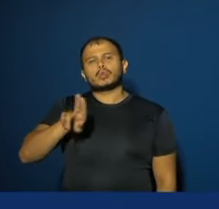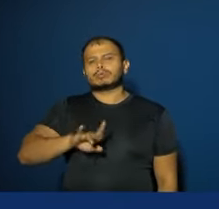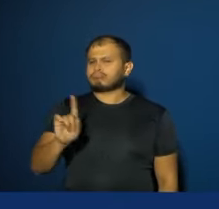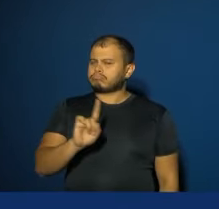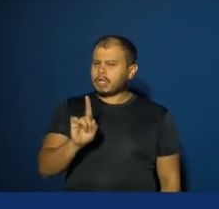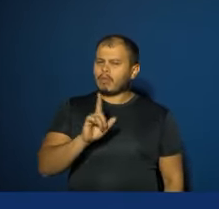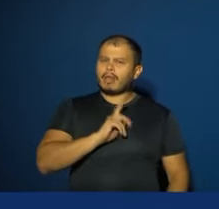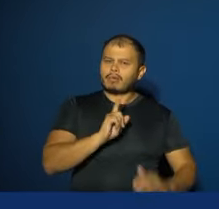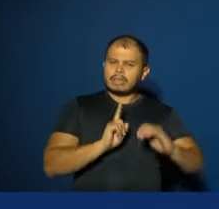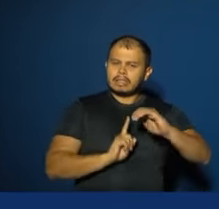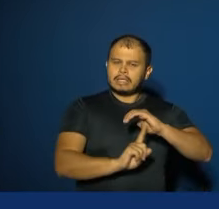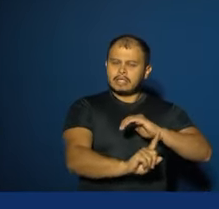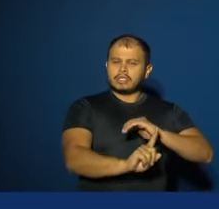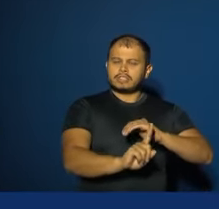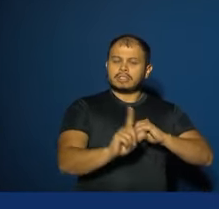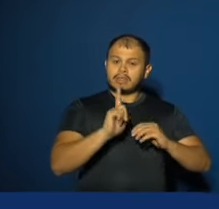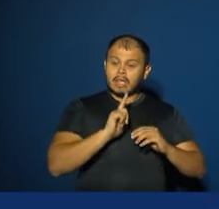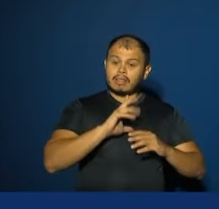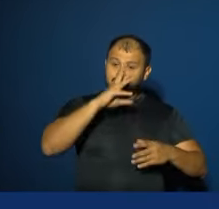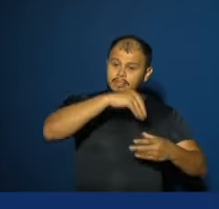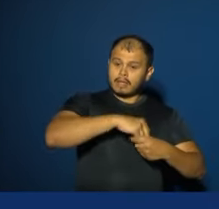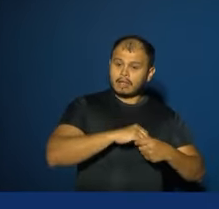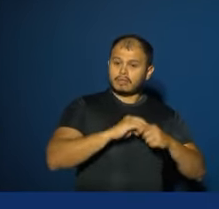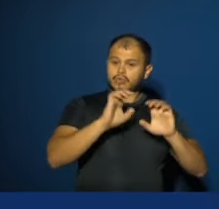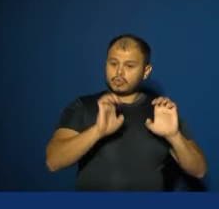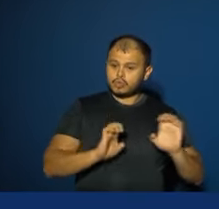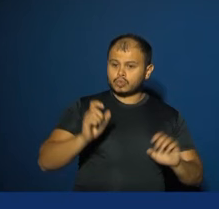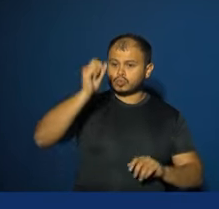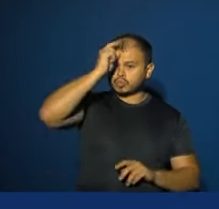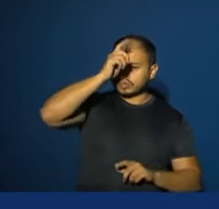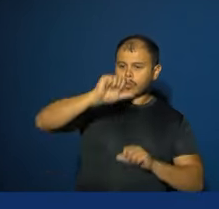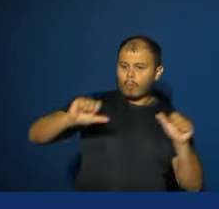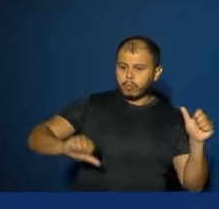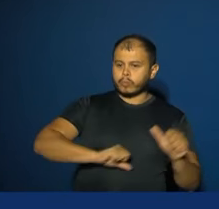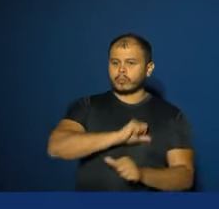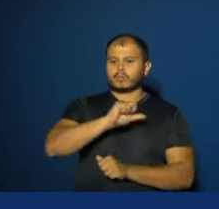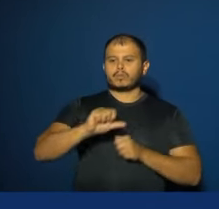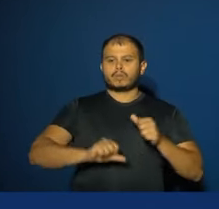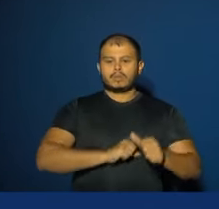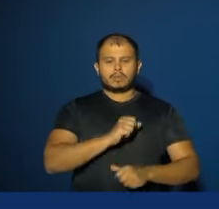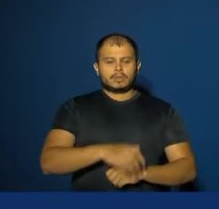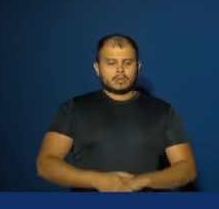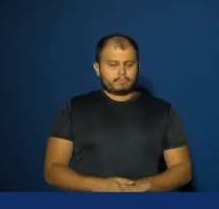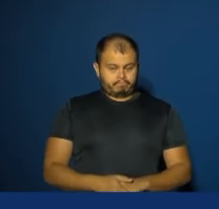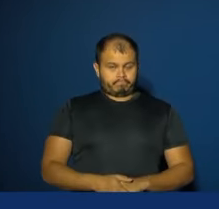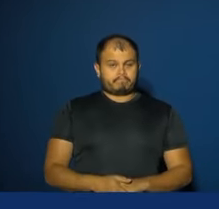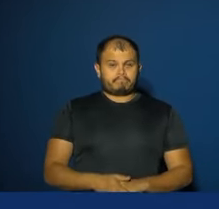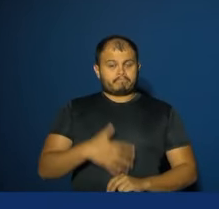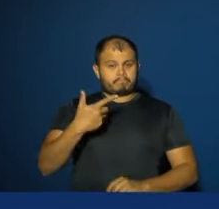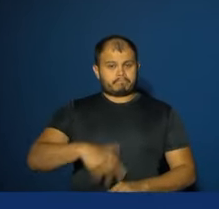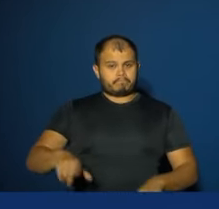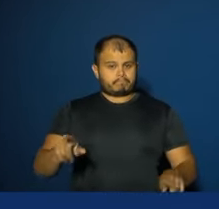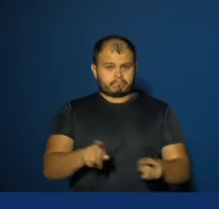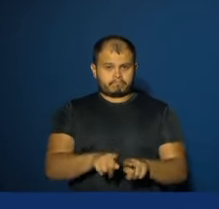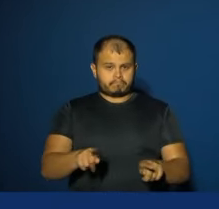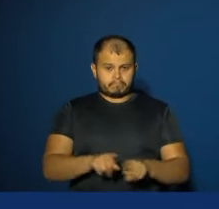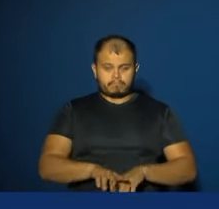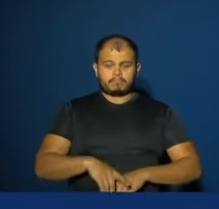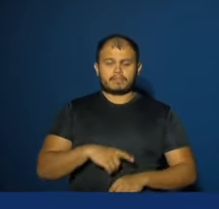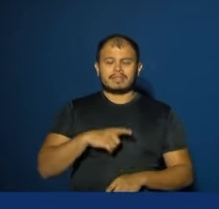mudando dentro das próprias empresas de utilities, né? E muito mais do